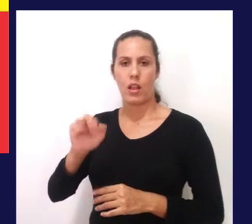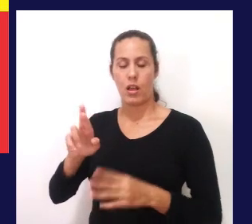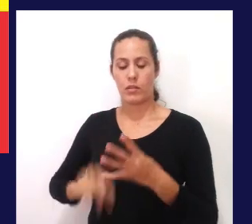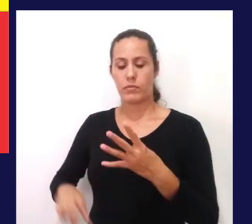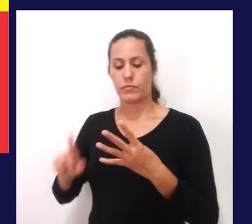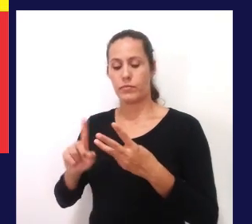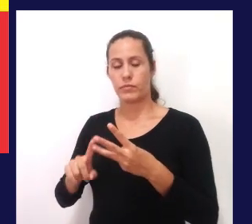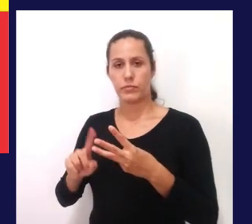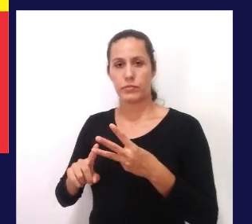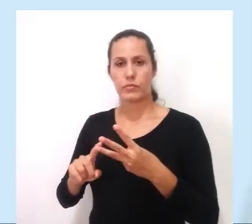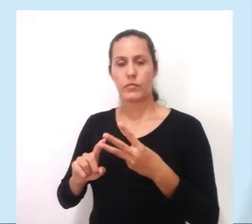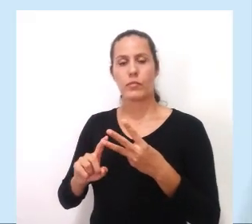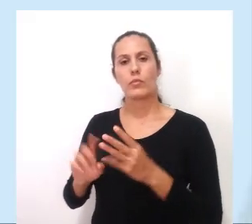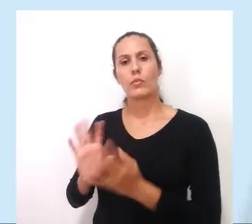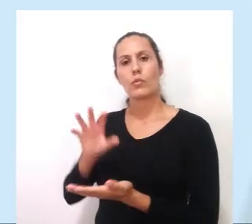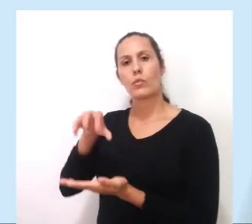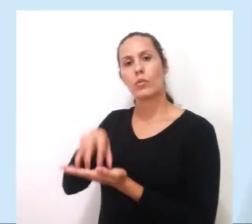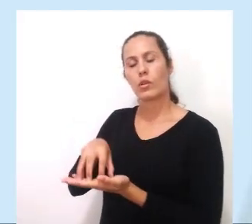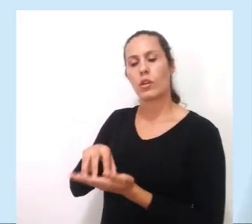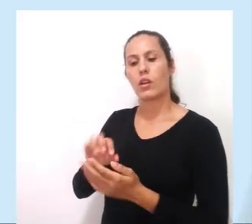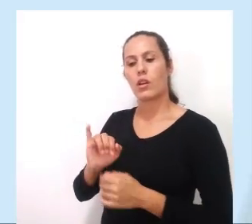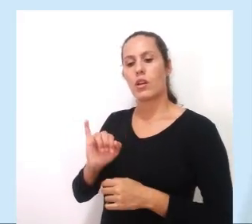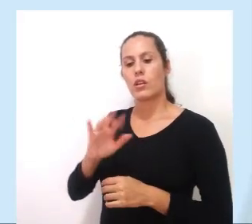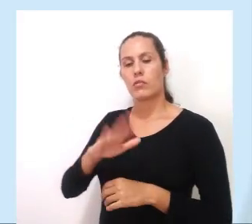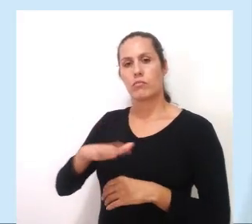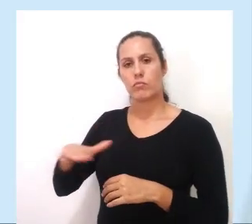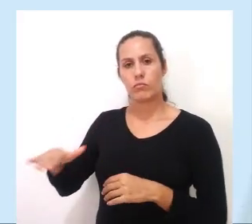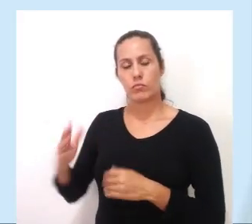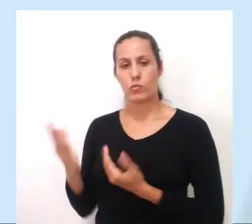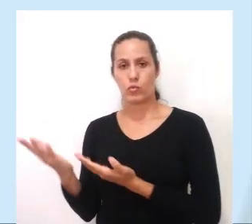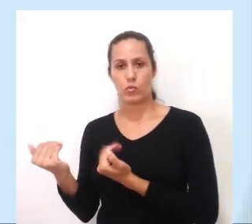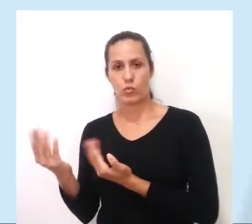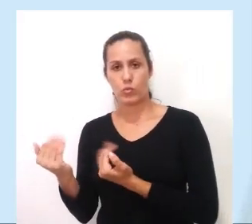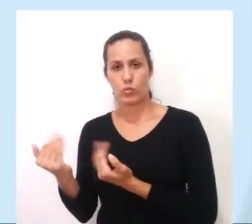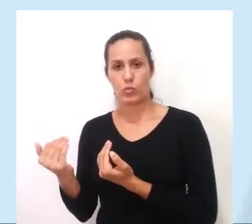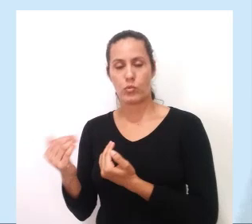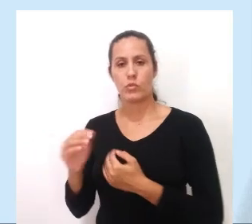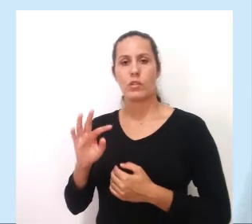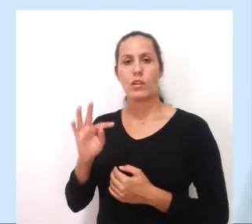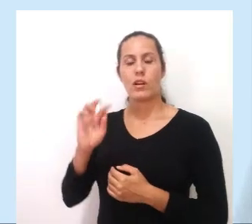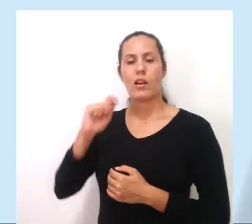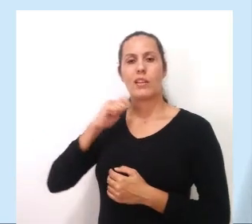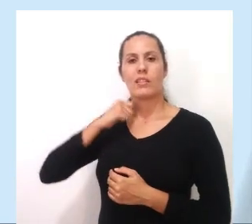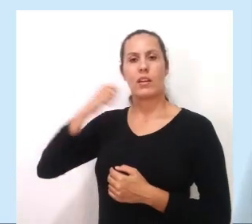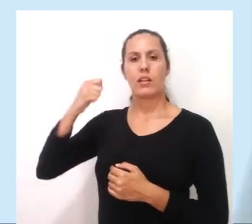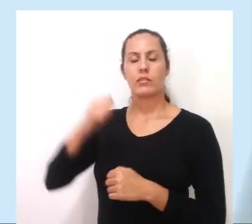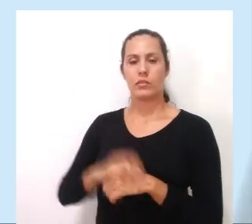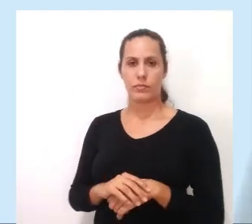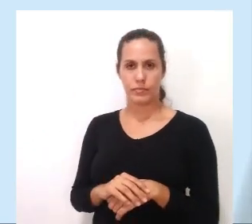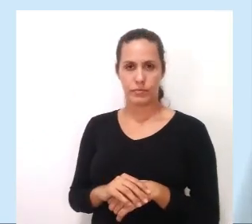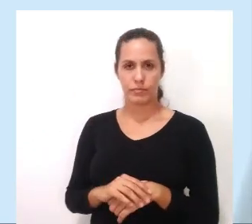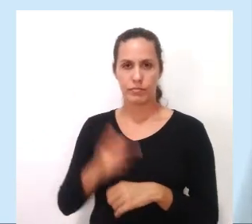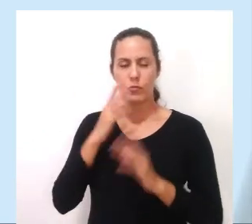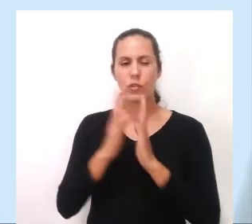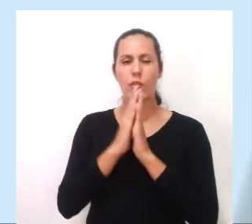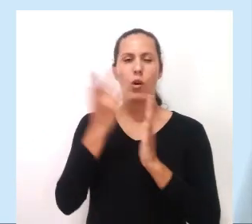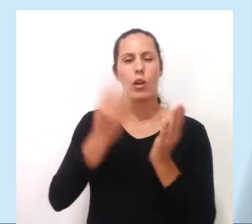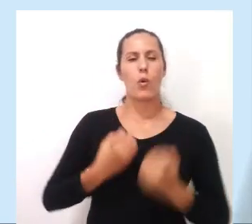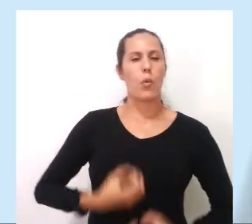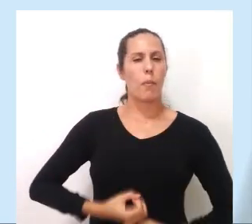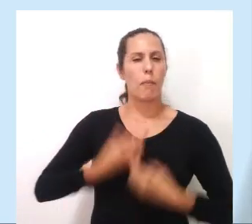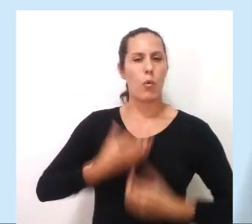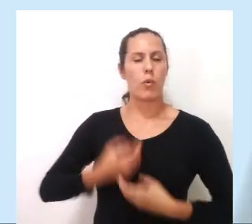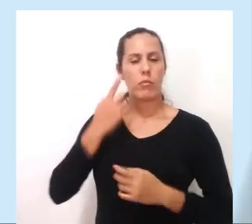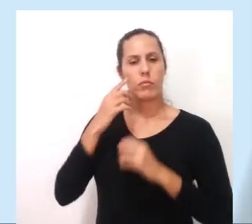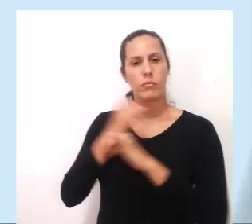Infanto-Juvenil de Tiradentes. Bom, agora eu gostaria de ler para vocês um poema de Mário Quintana. Bora observar